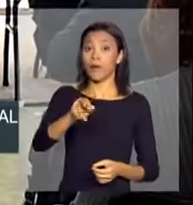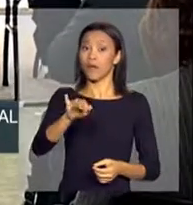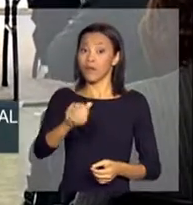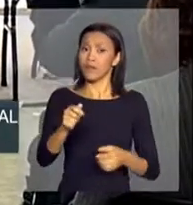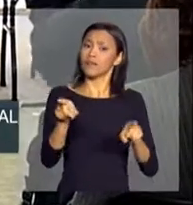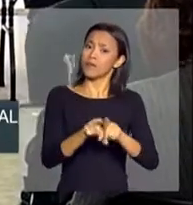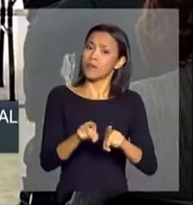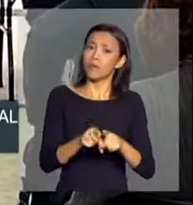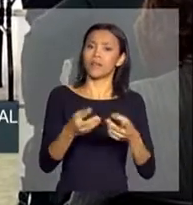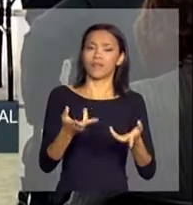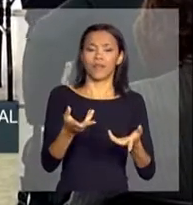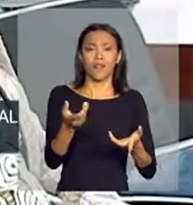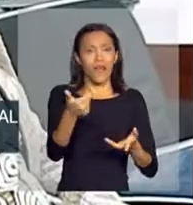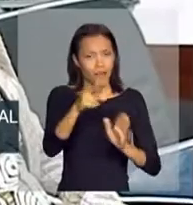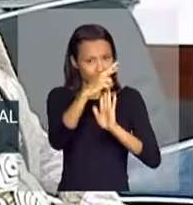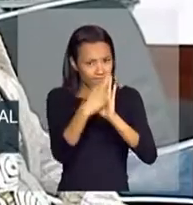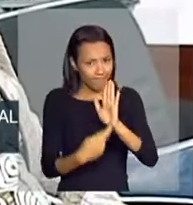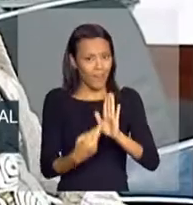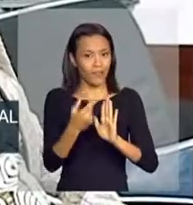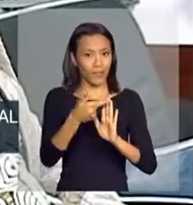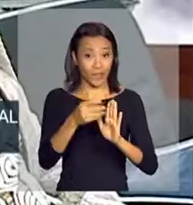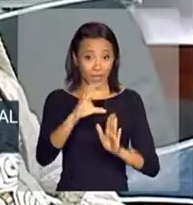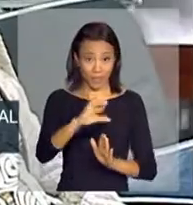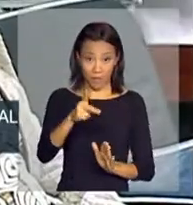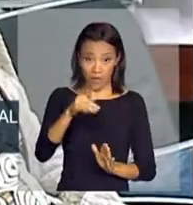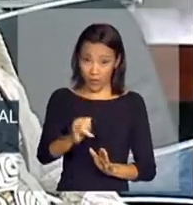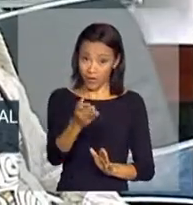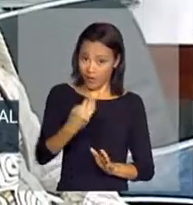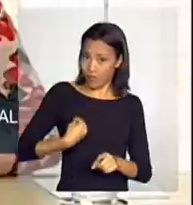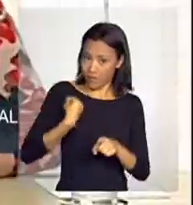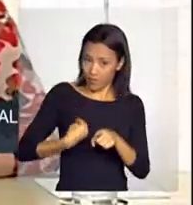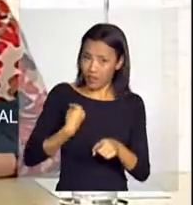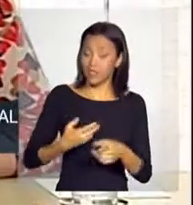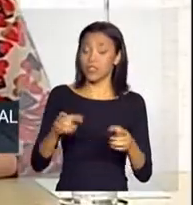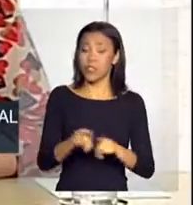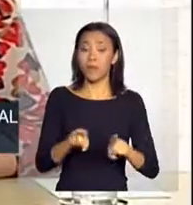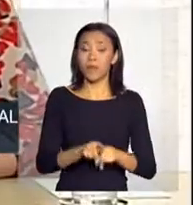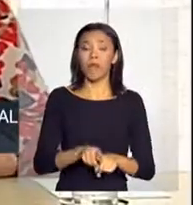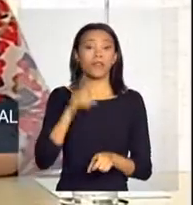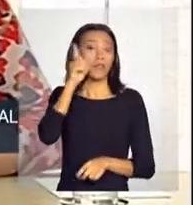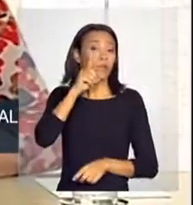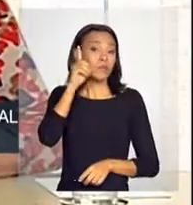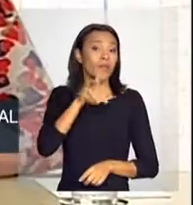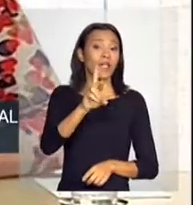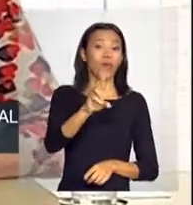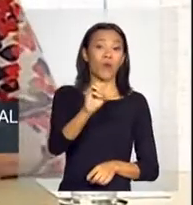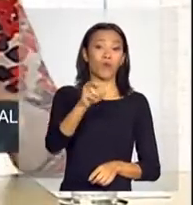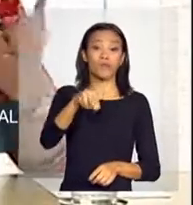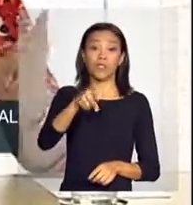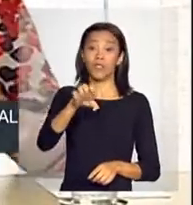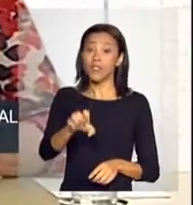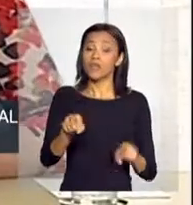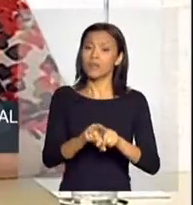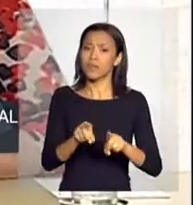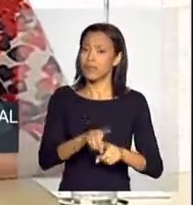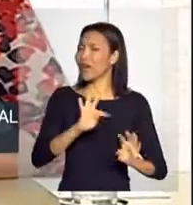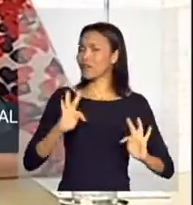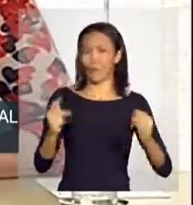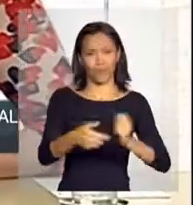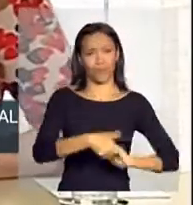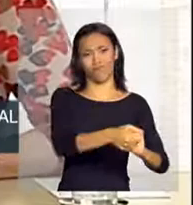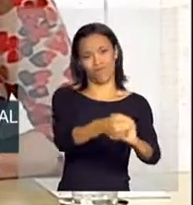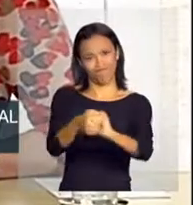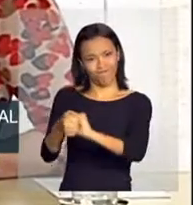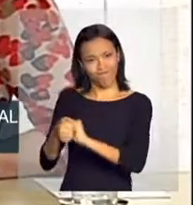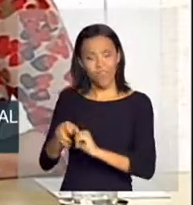Lídice da Mata que aqui está relatora da nossa CPI e a deputada Rosane Deputado contra o deputado Amauri e cumprimentar a todos